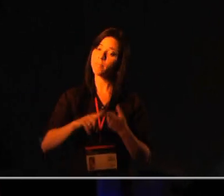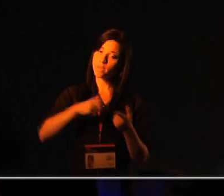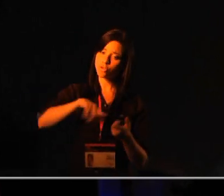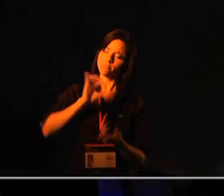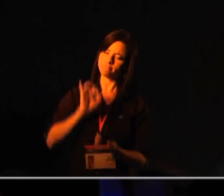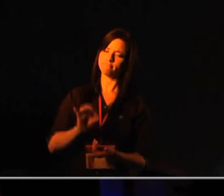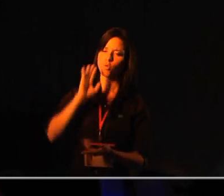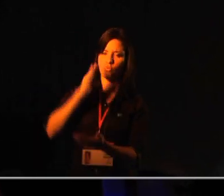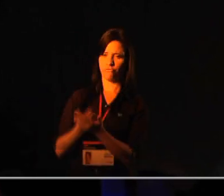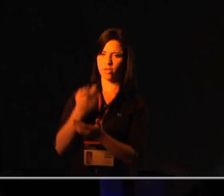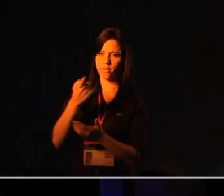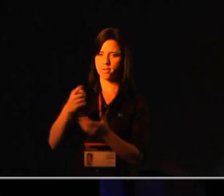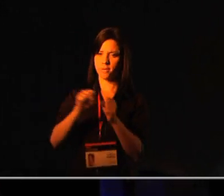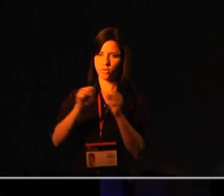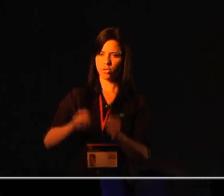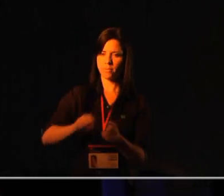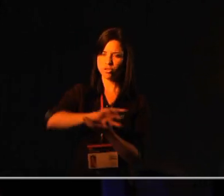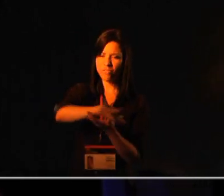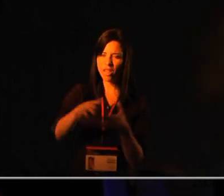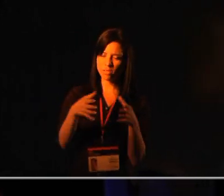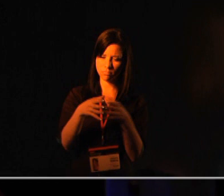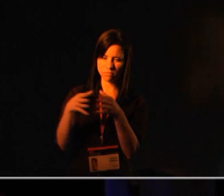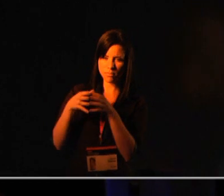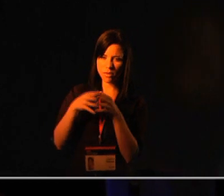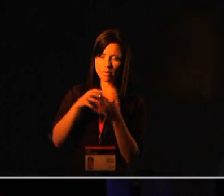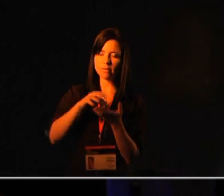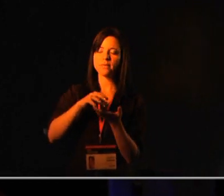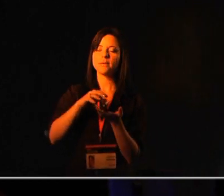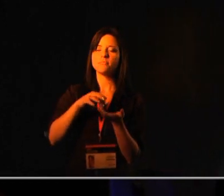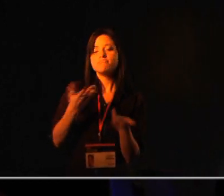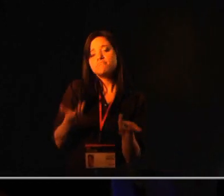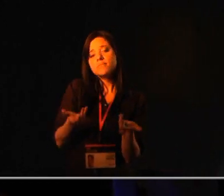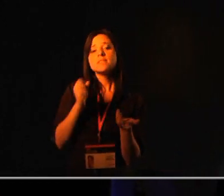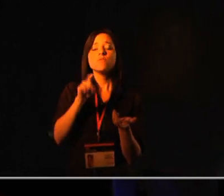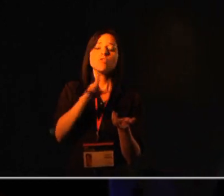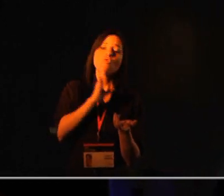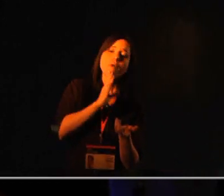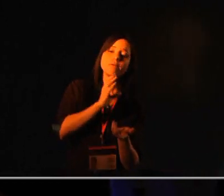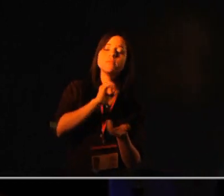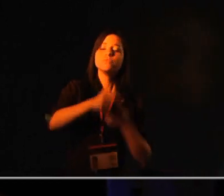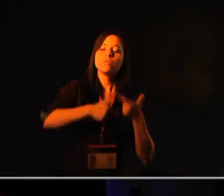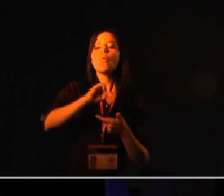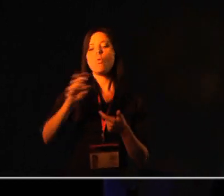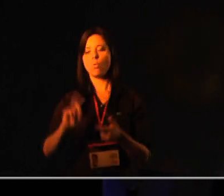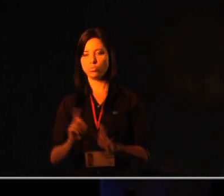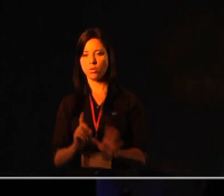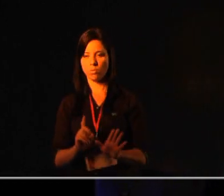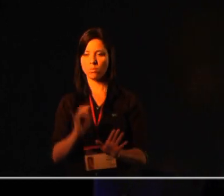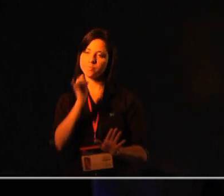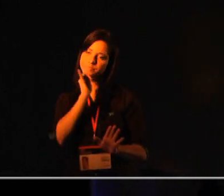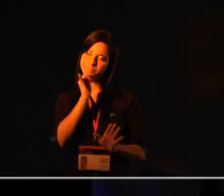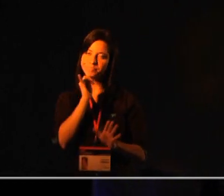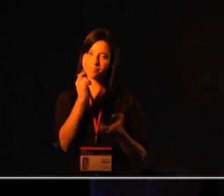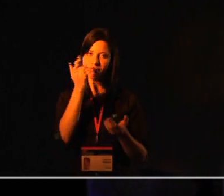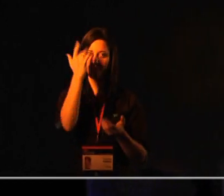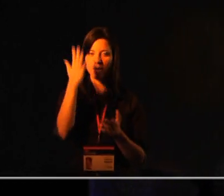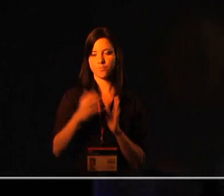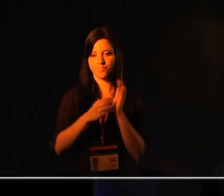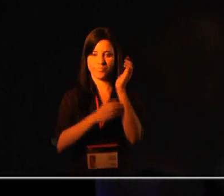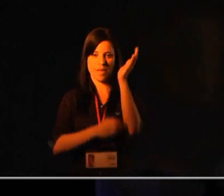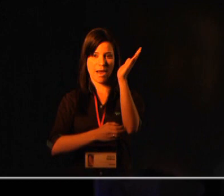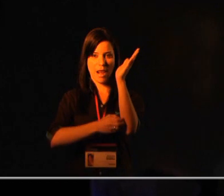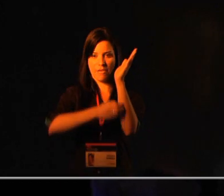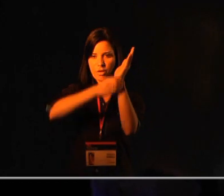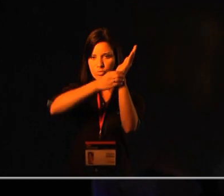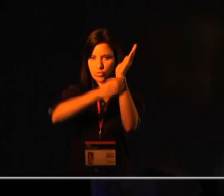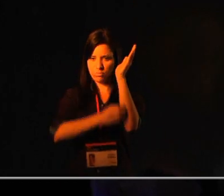confia plenamente nesses sistemas, independente de conhecer o funcionamento deles ou não. Um exemplo prático, né? Elevador.